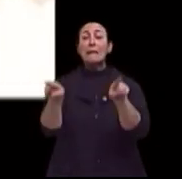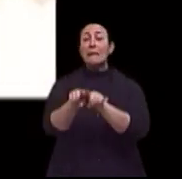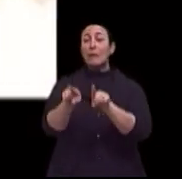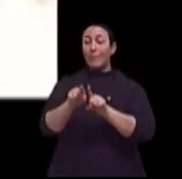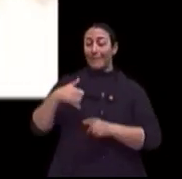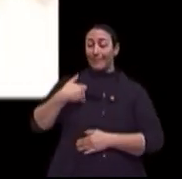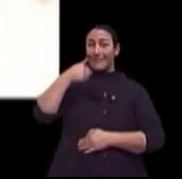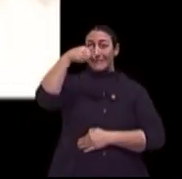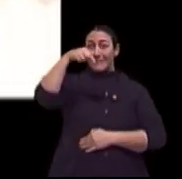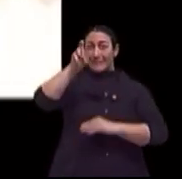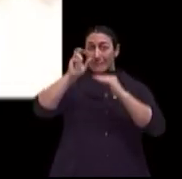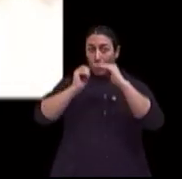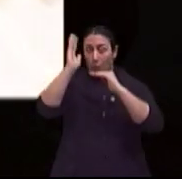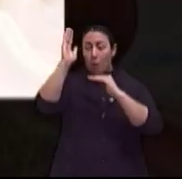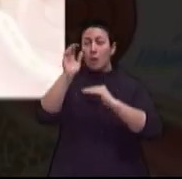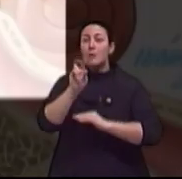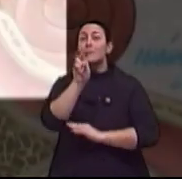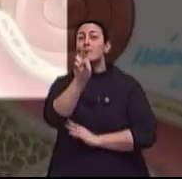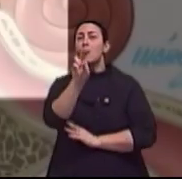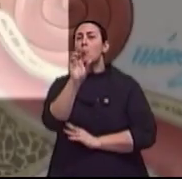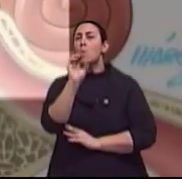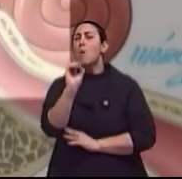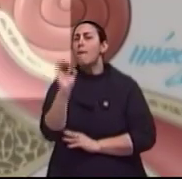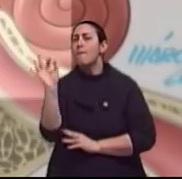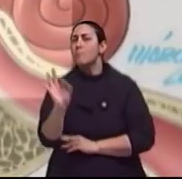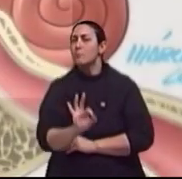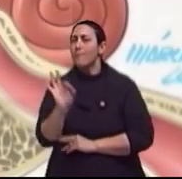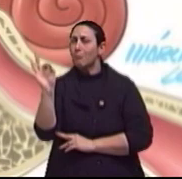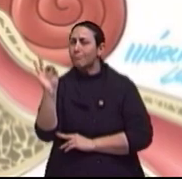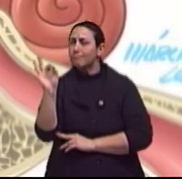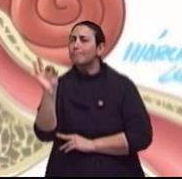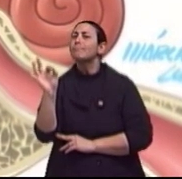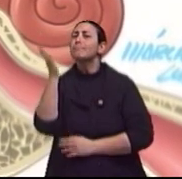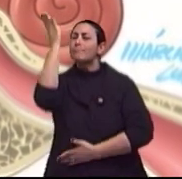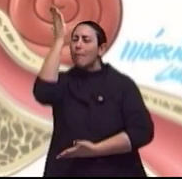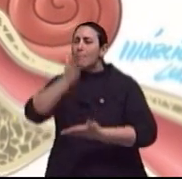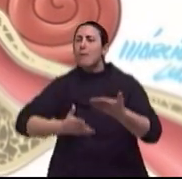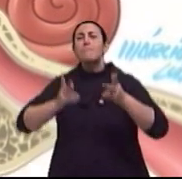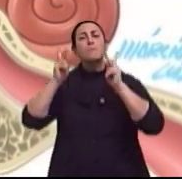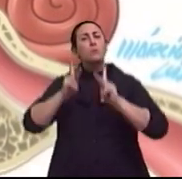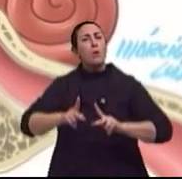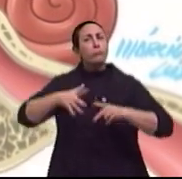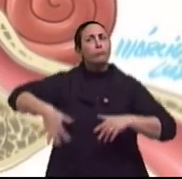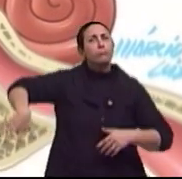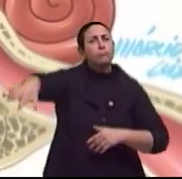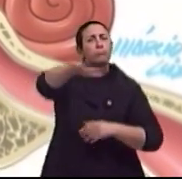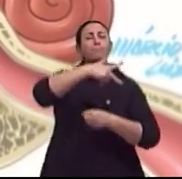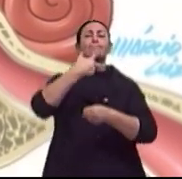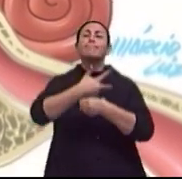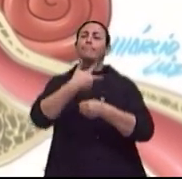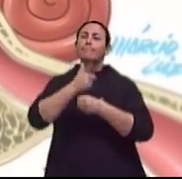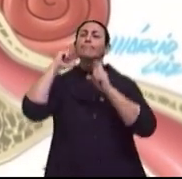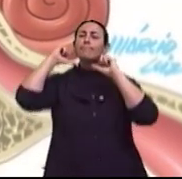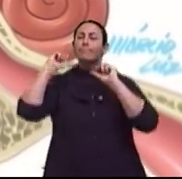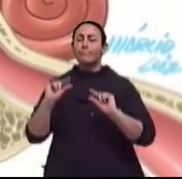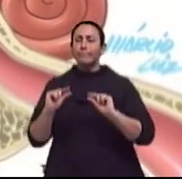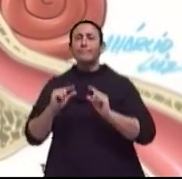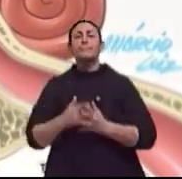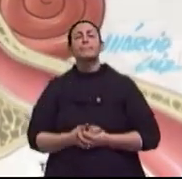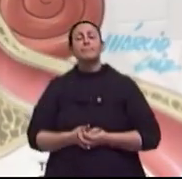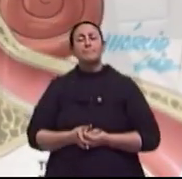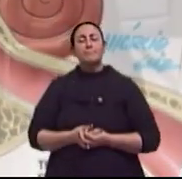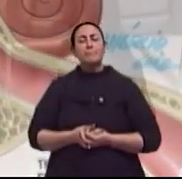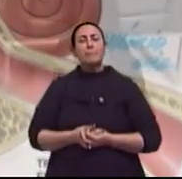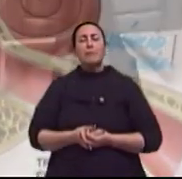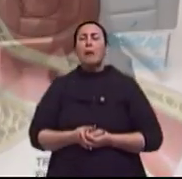incidência é muito grande Claro claro e eu sei que tu é fonodiólogo mas agora me chamou atenção a gente falou nesse serume né que